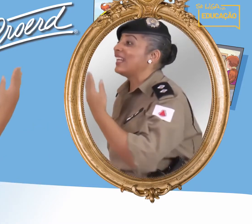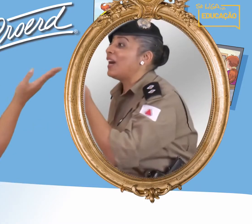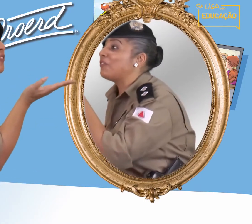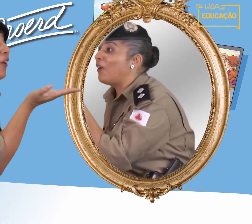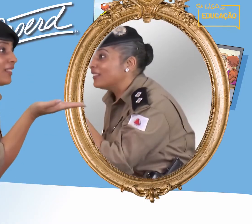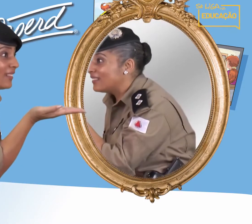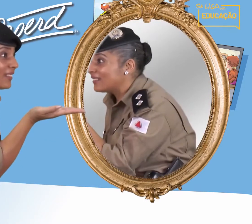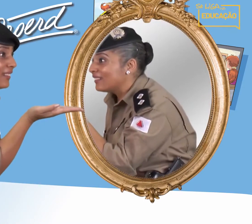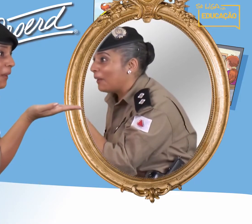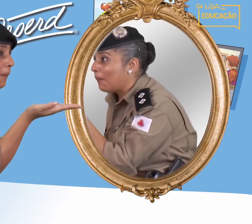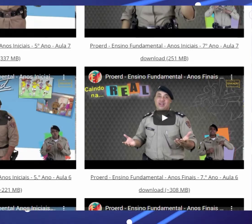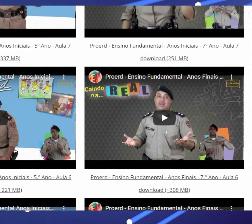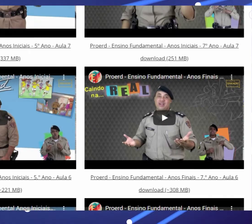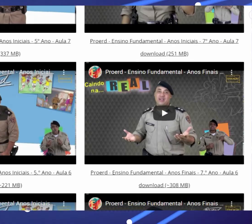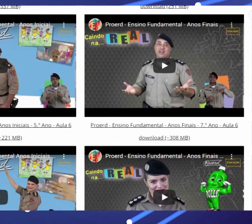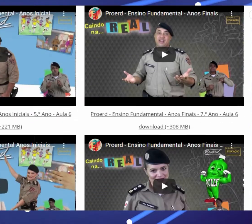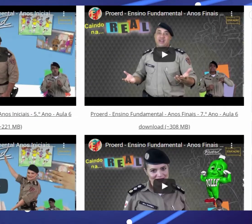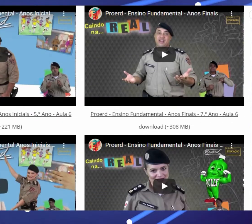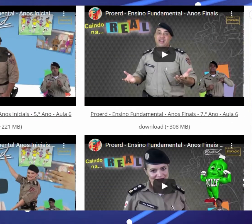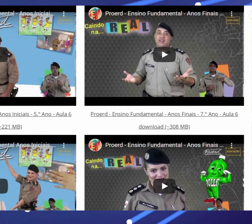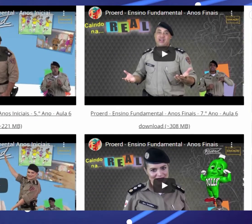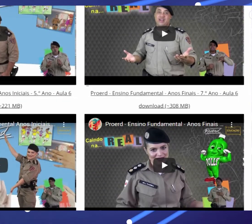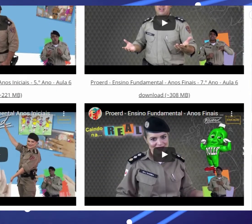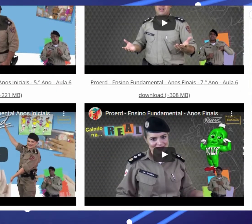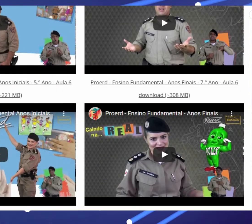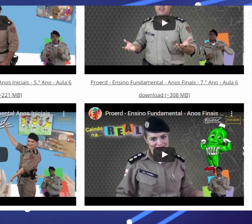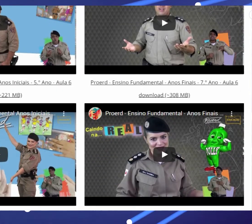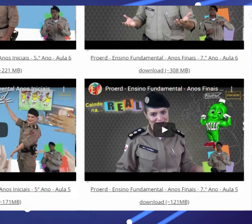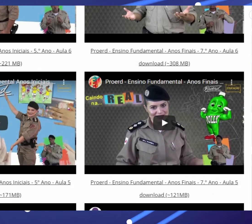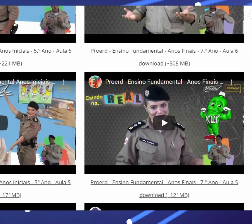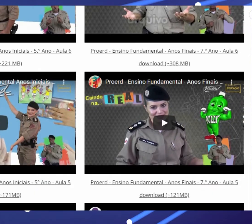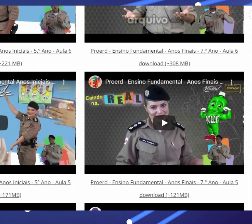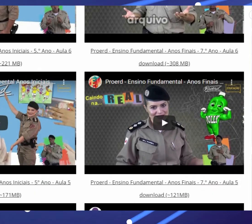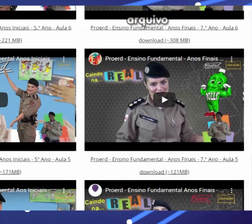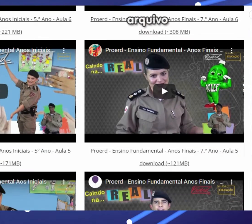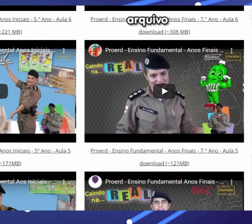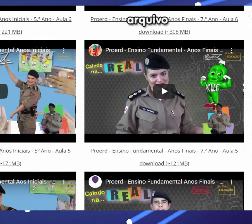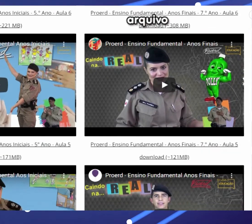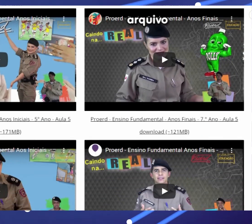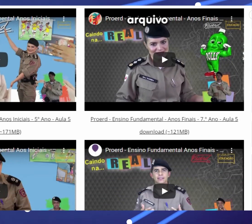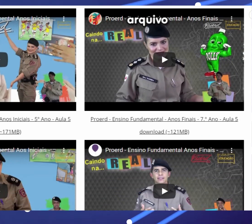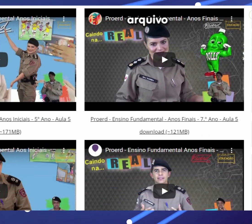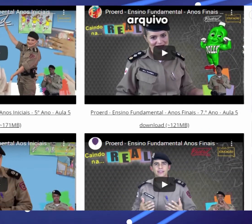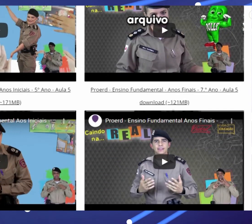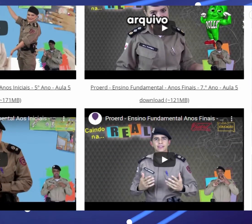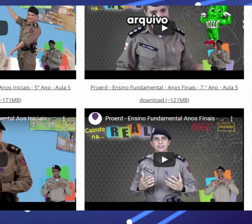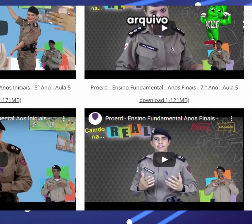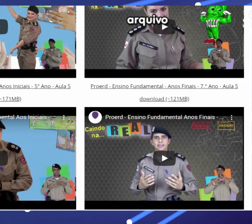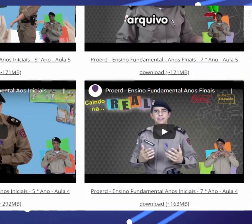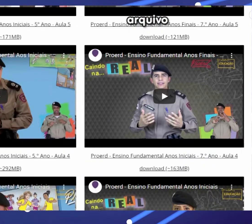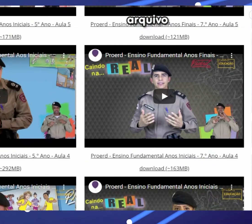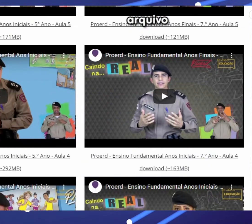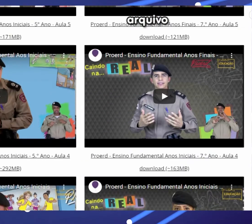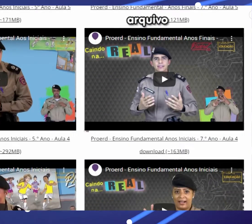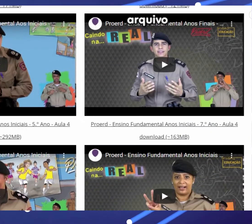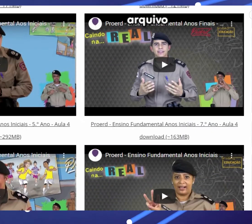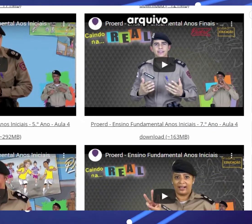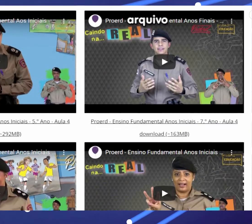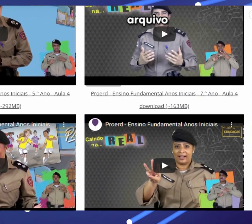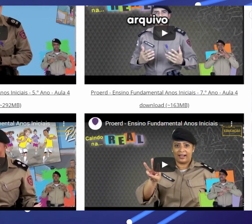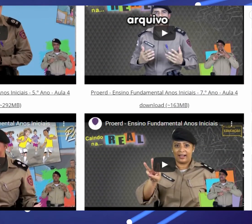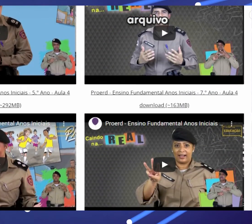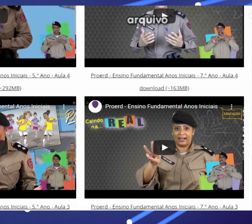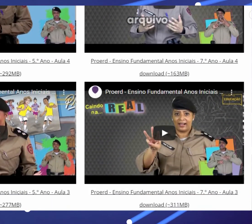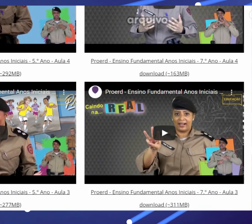projeto que já acontece há vários anos a quem participa então é importante que não perca esse vínculo né